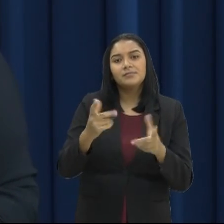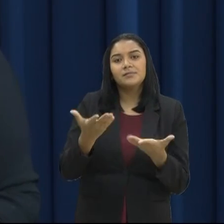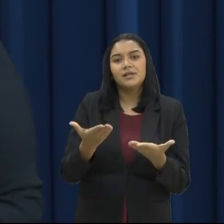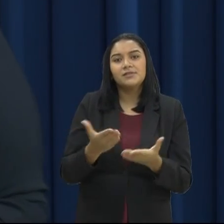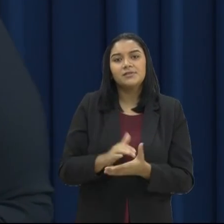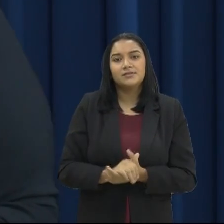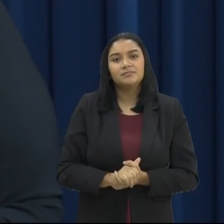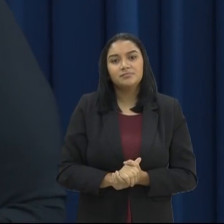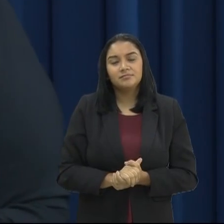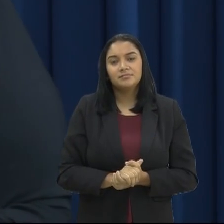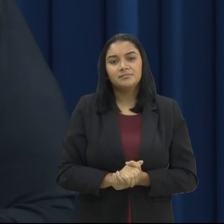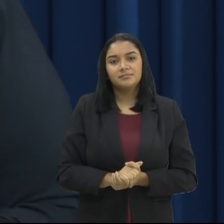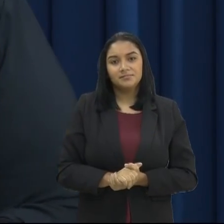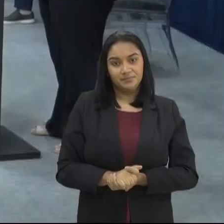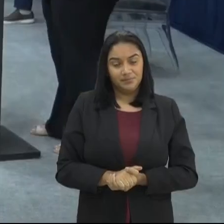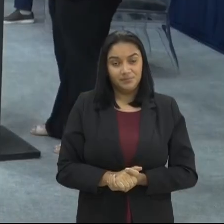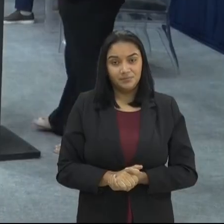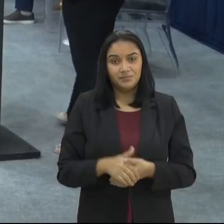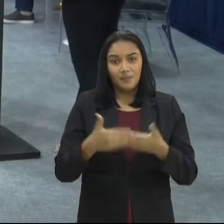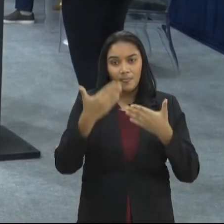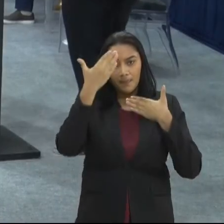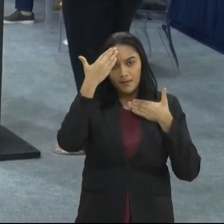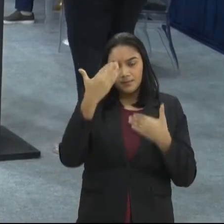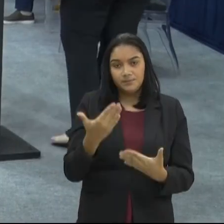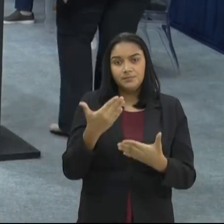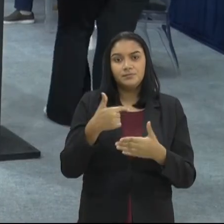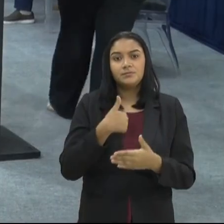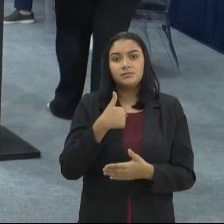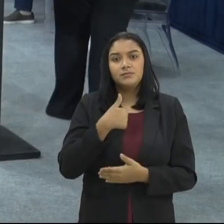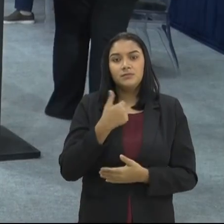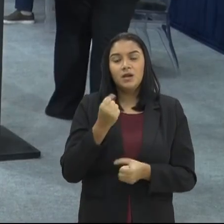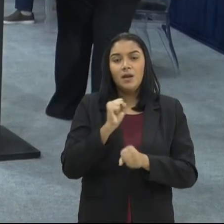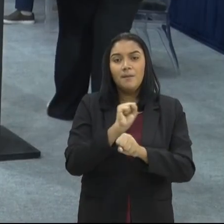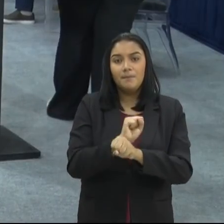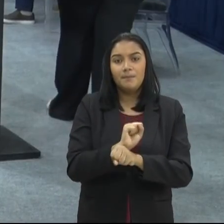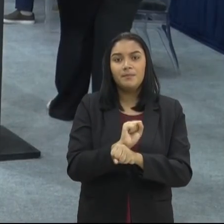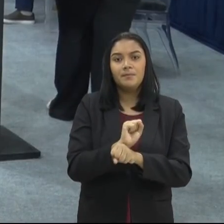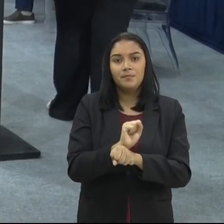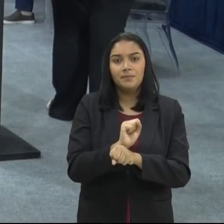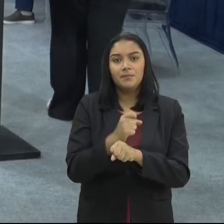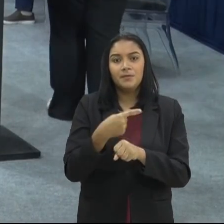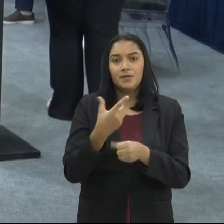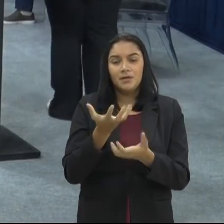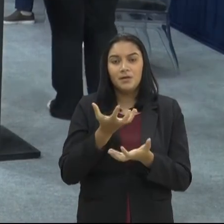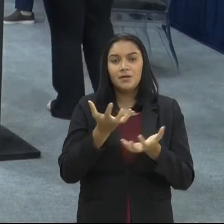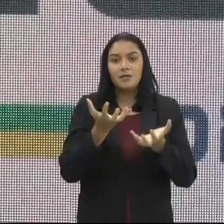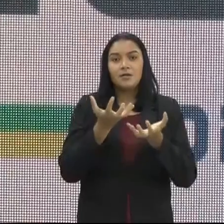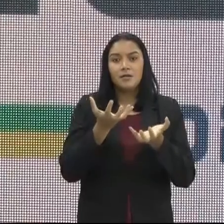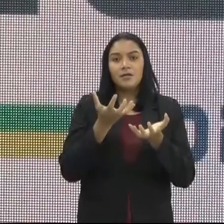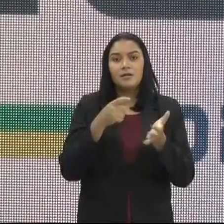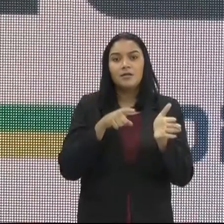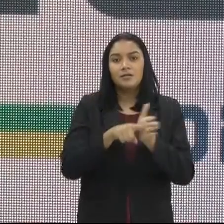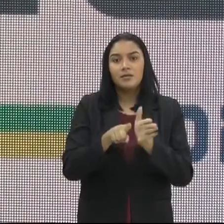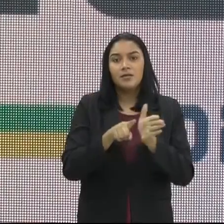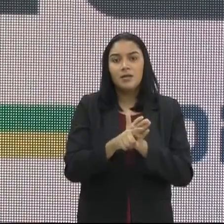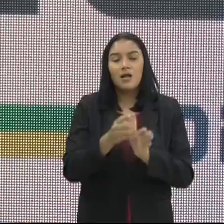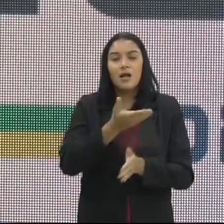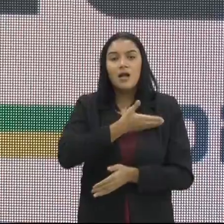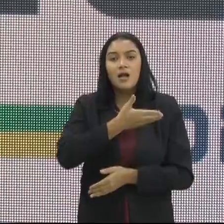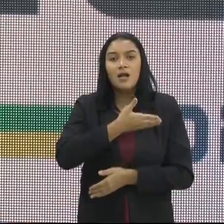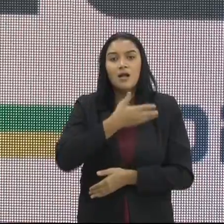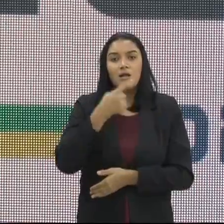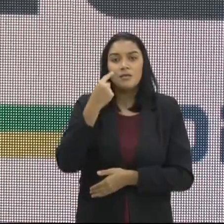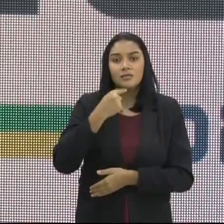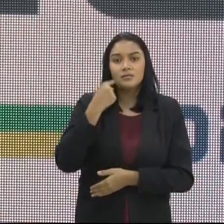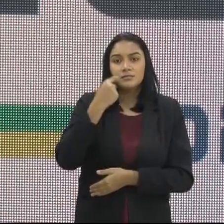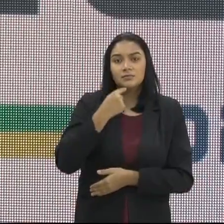categorias. Candidata, muito obrigado, mas eu quero fazer uma pequena pausa porque eu quero questionar aos nossos amigos advogados da OAB